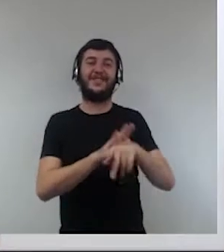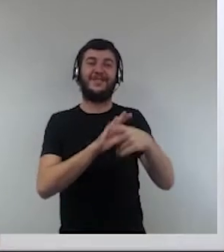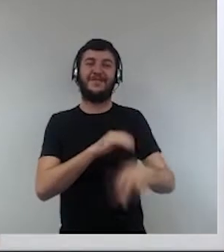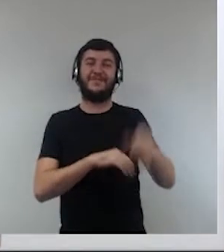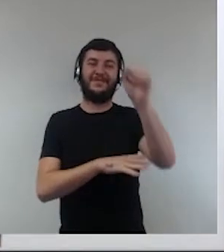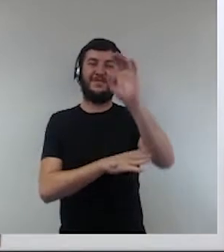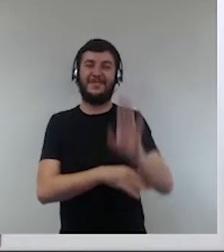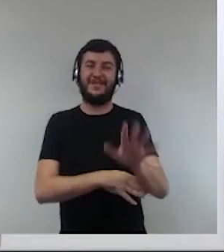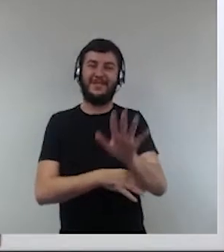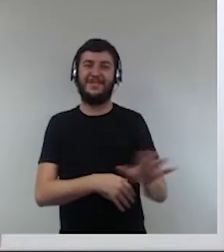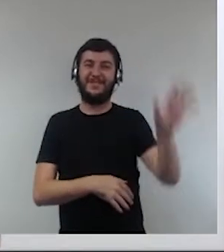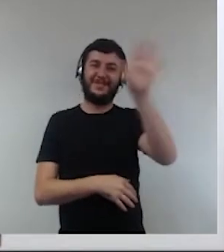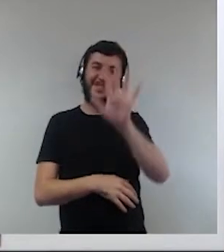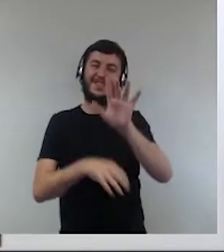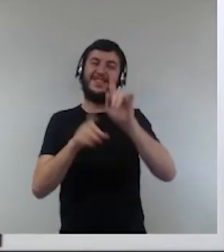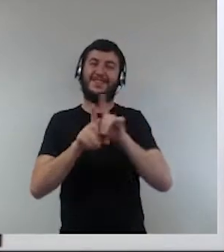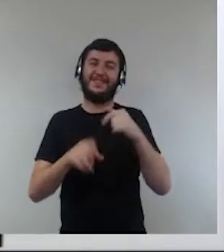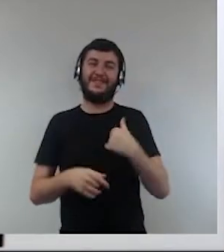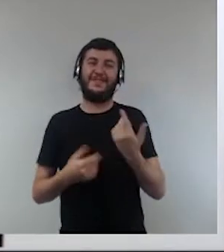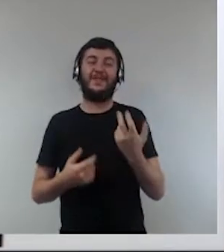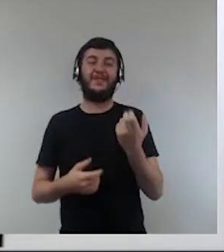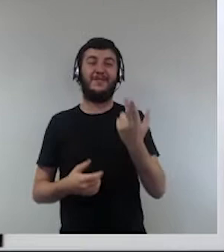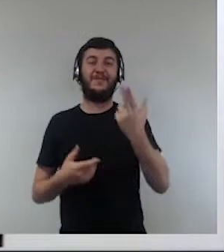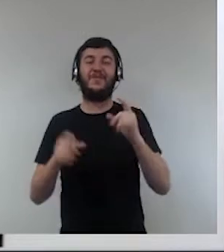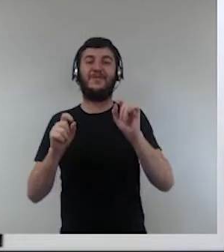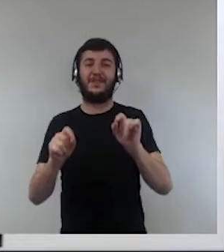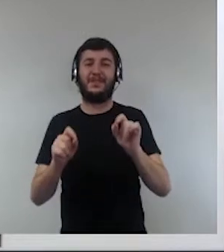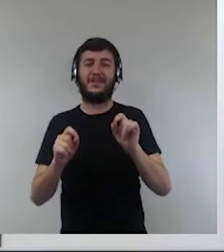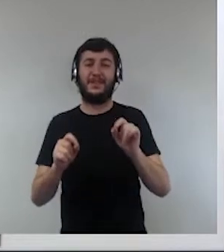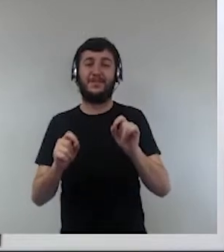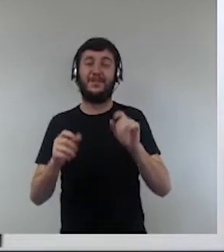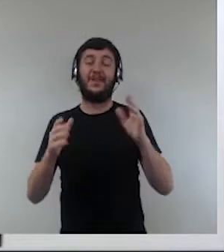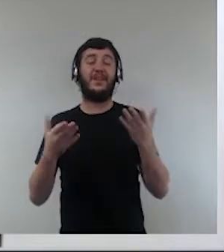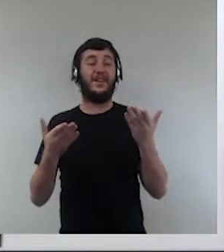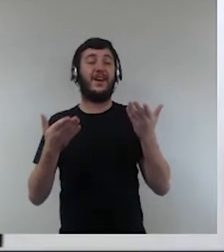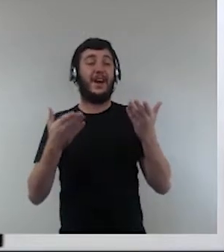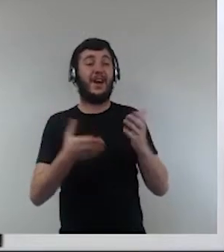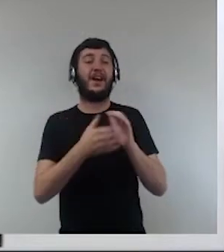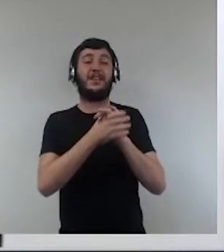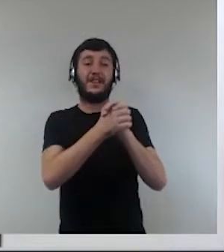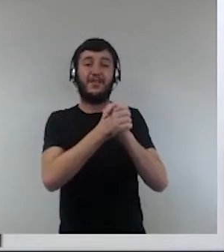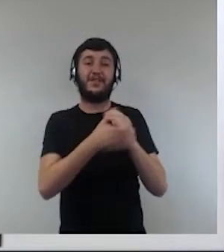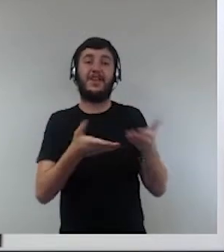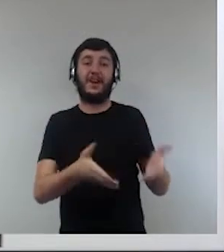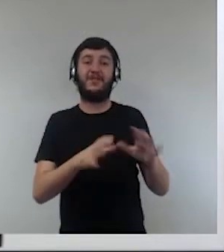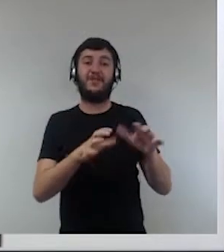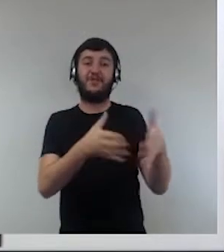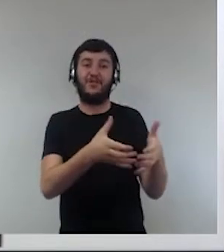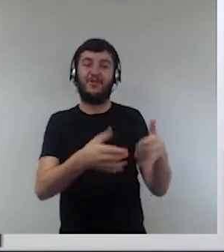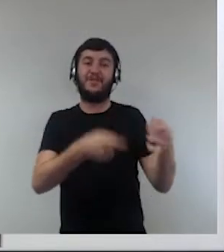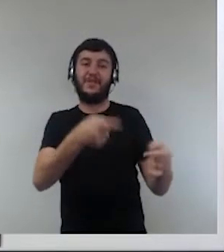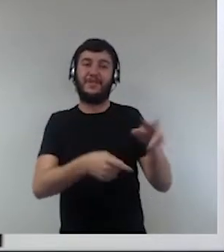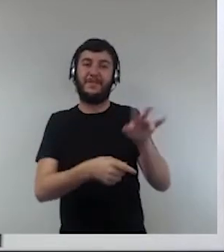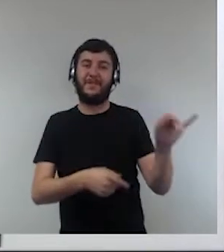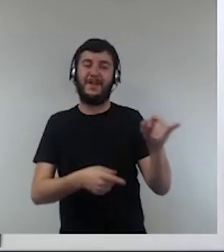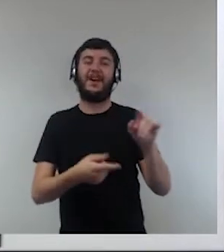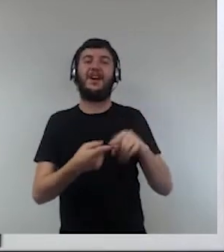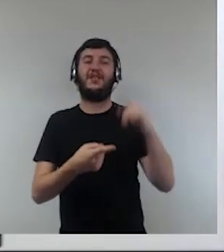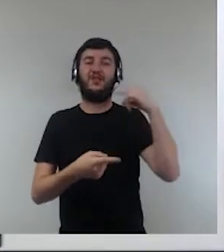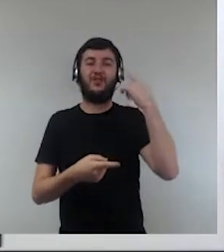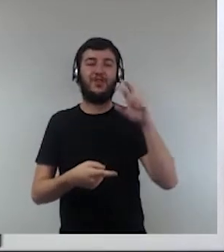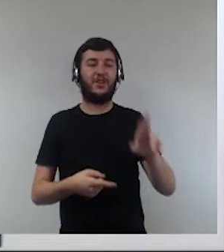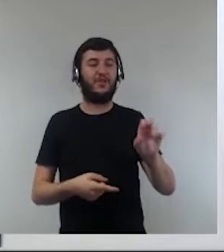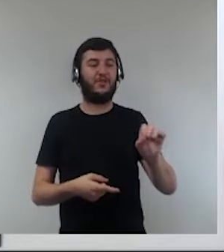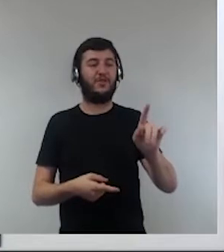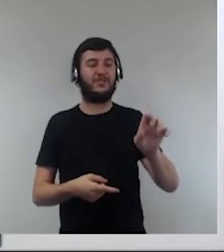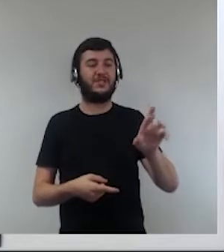me dirigir aos colegas painelistas, a professora e doutora Rogéria Dotti e ao querido amigo Ronaldo. Na verdade, não é